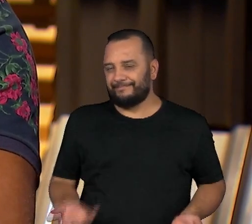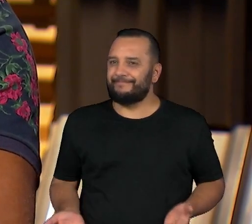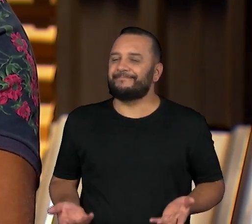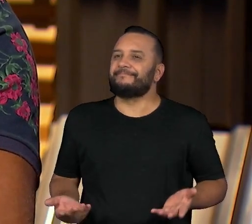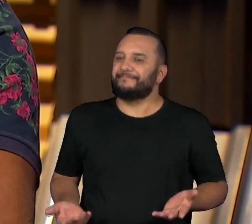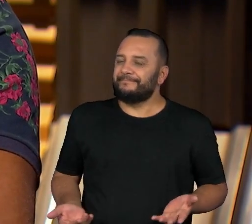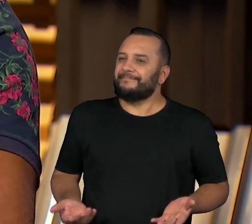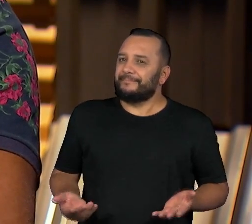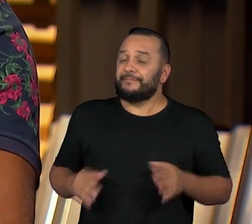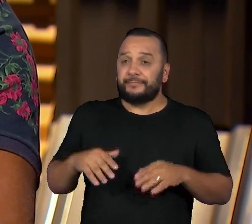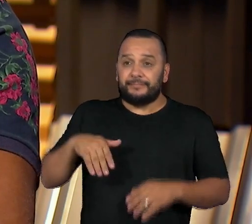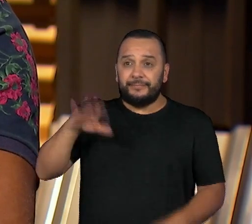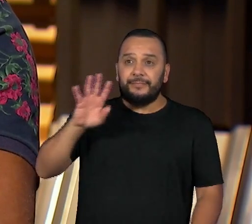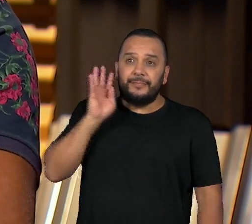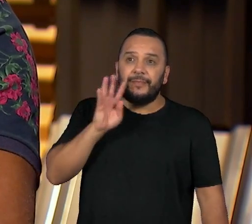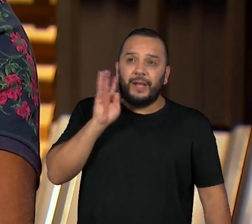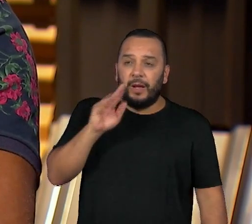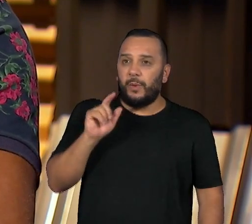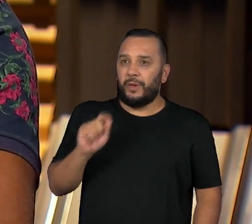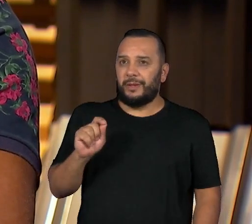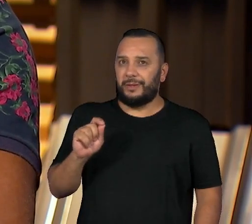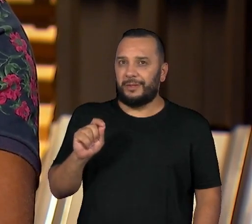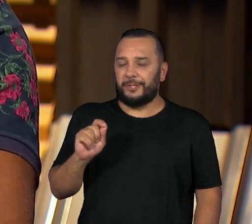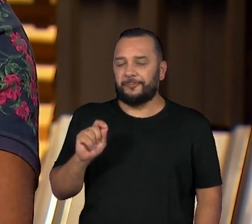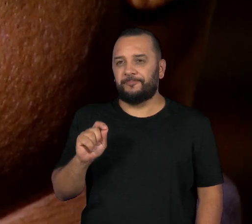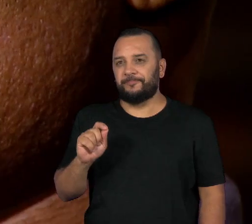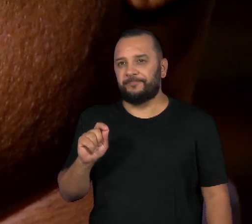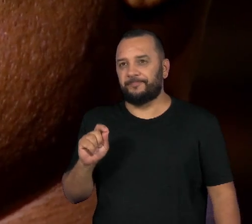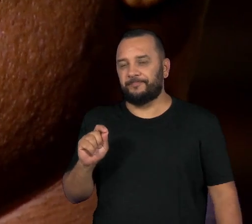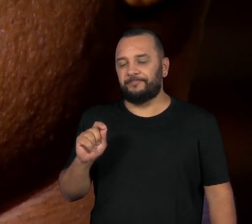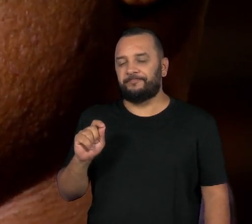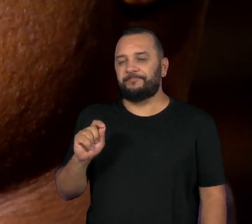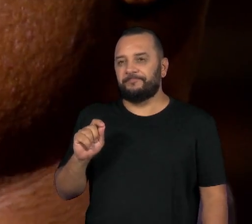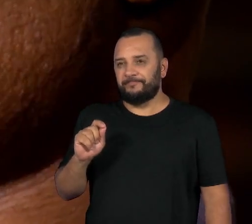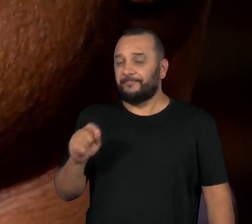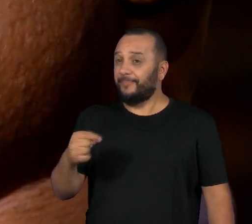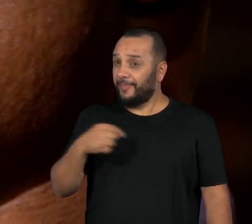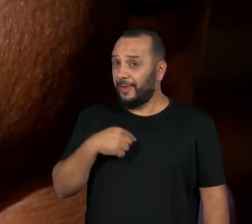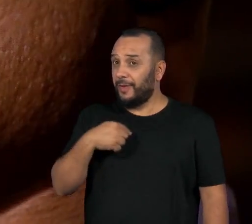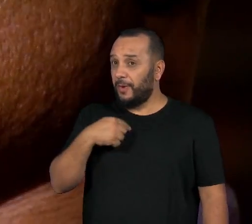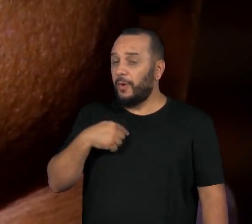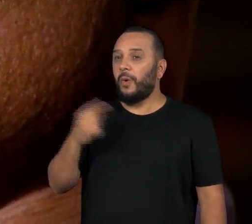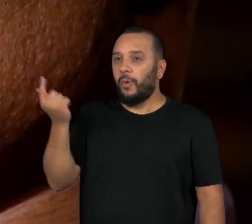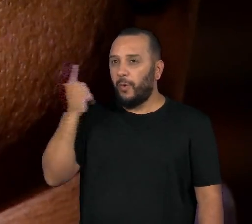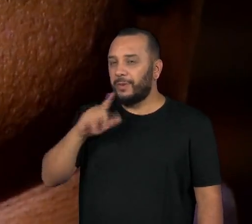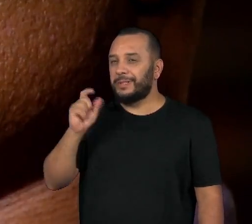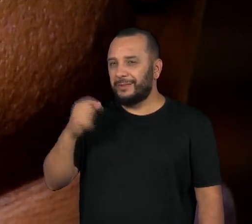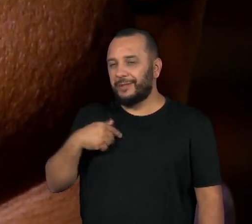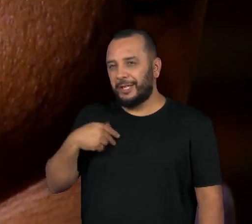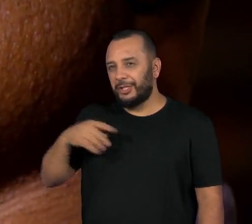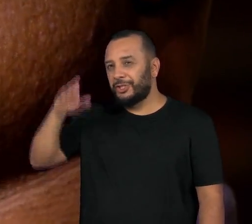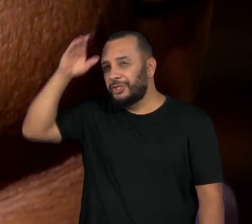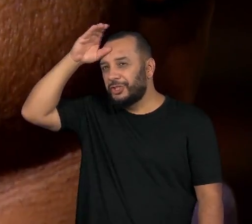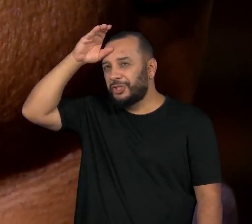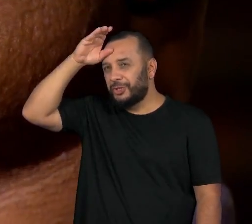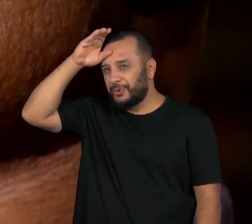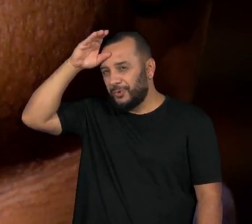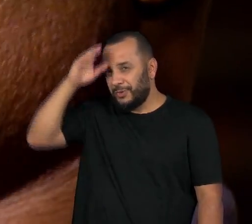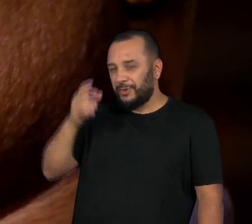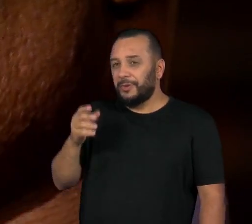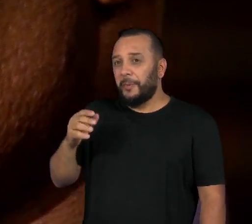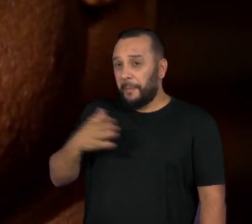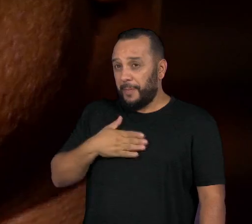é que, de uma certa forma, eu consegui honrar os meus tios porque eles